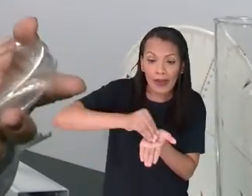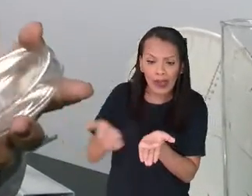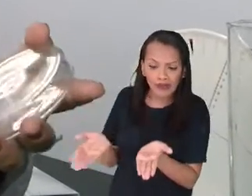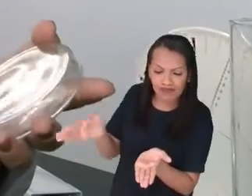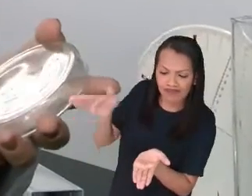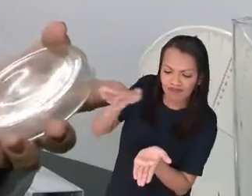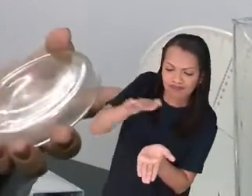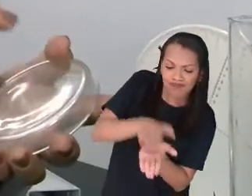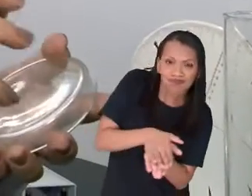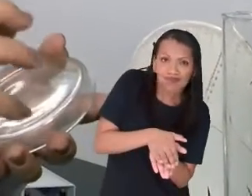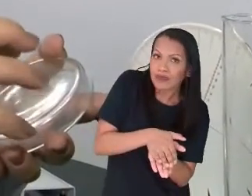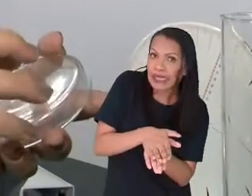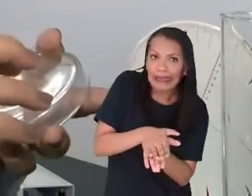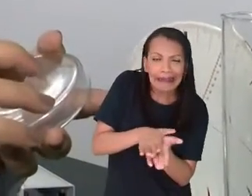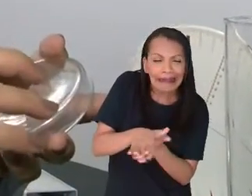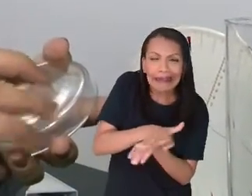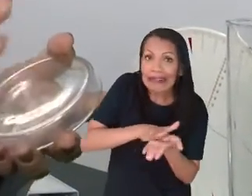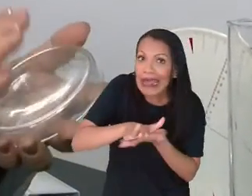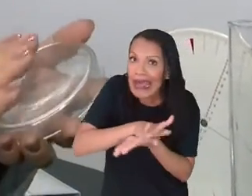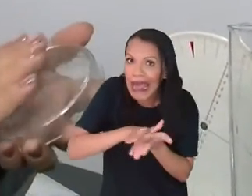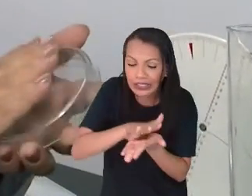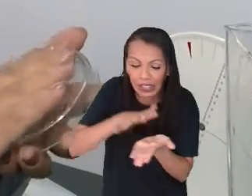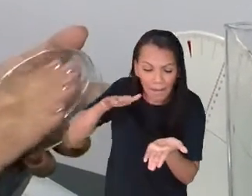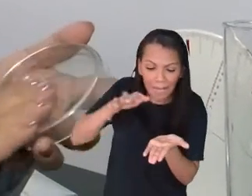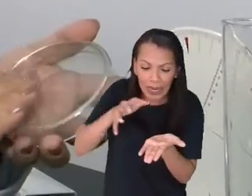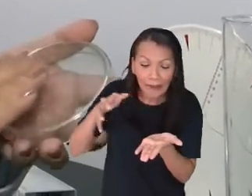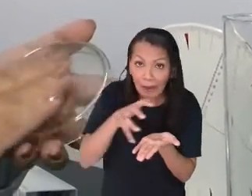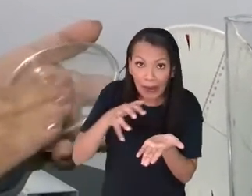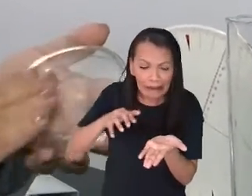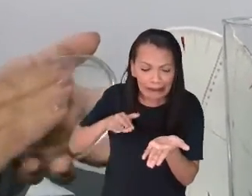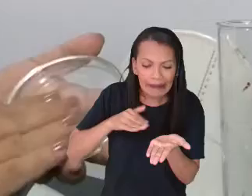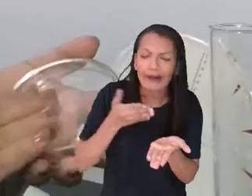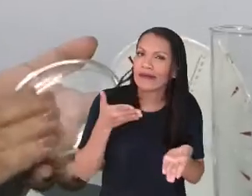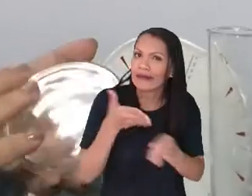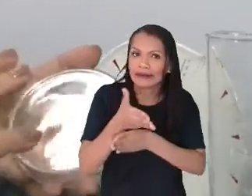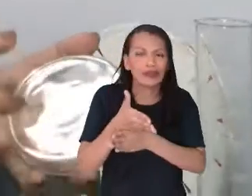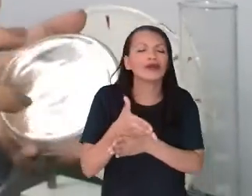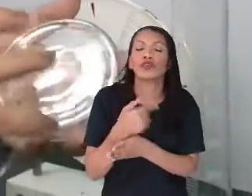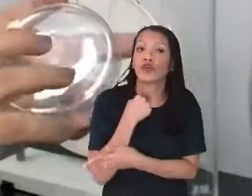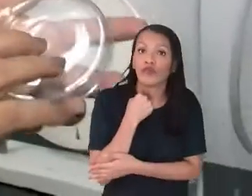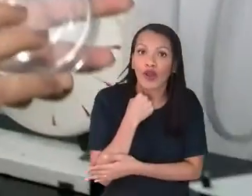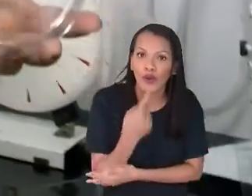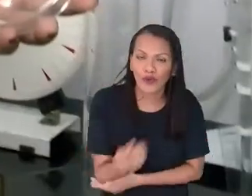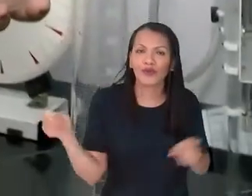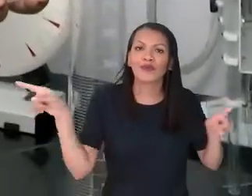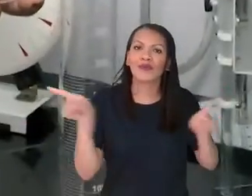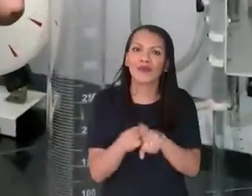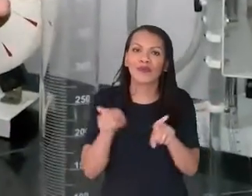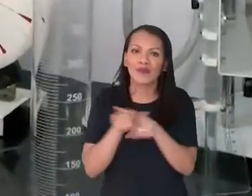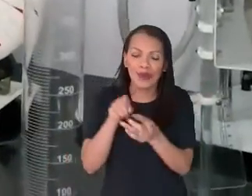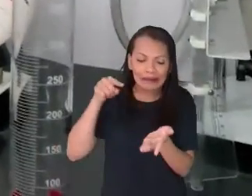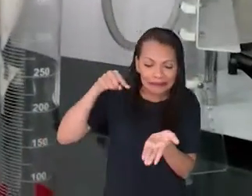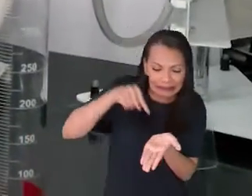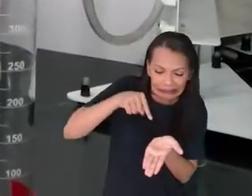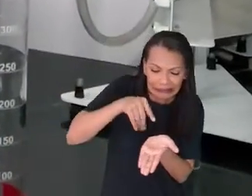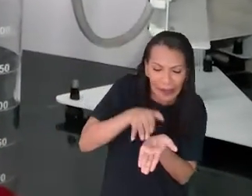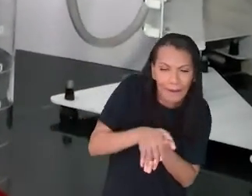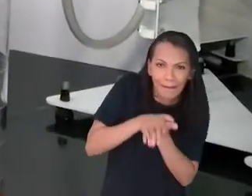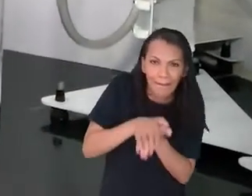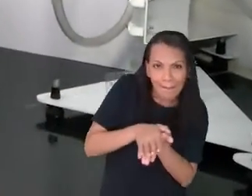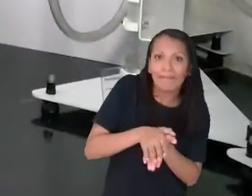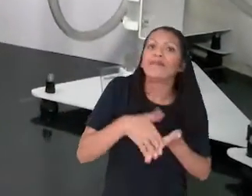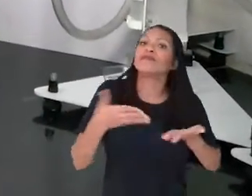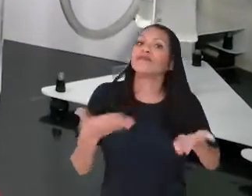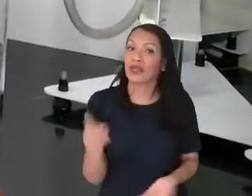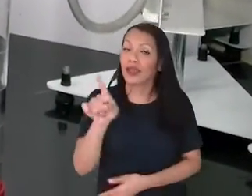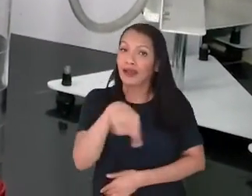vai deixar entrar nada do meio externo. E essa substância que tiver aqui, ela não vai sofrer nenhuma interferência.